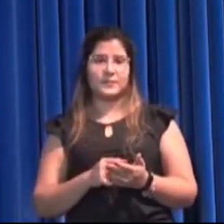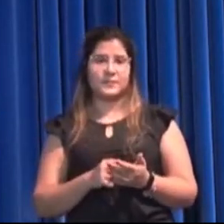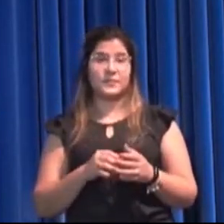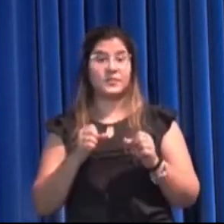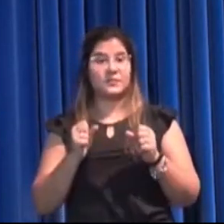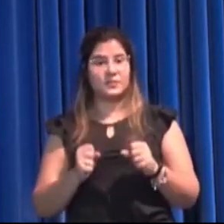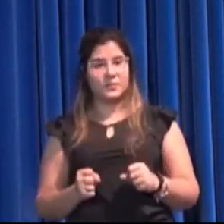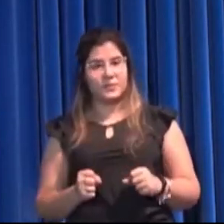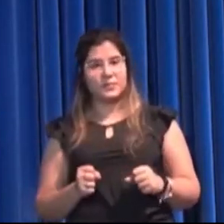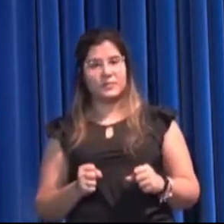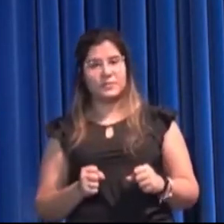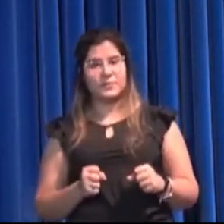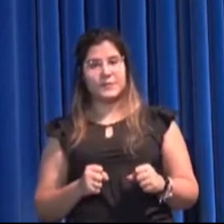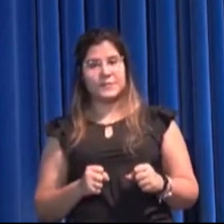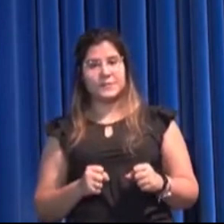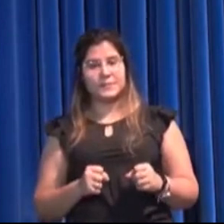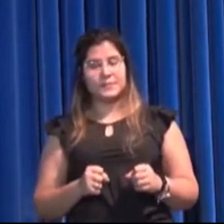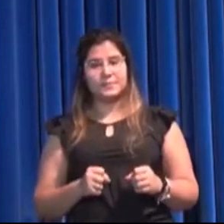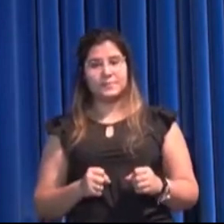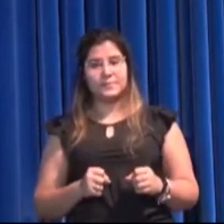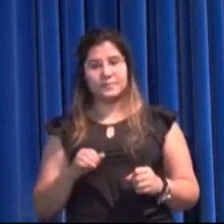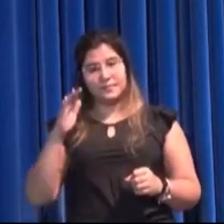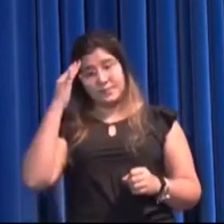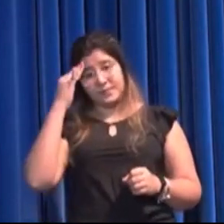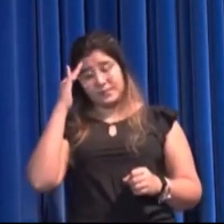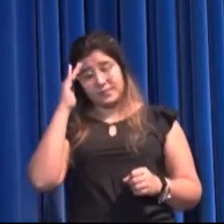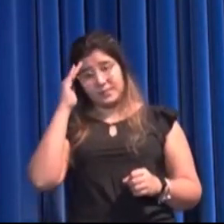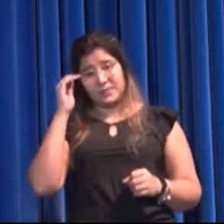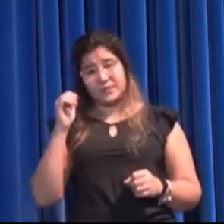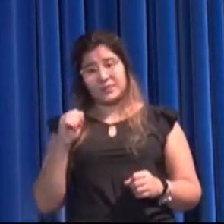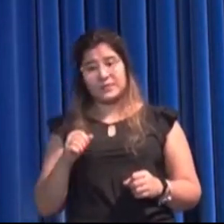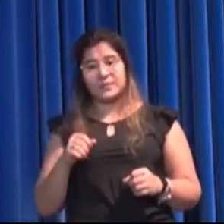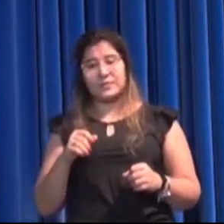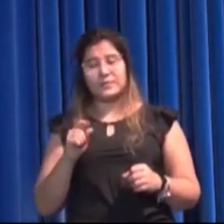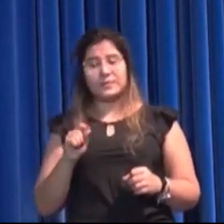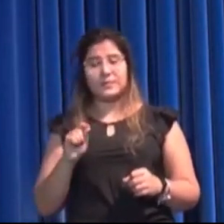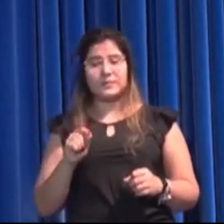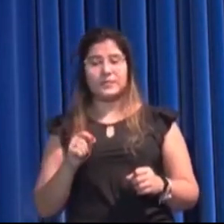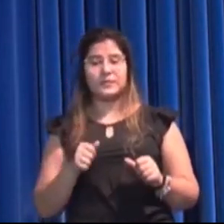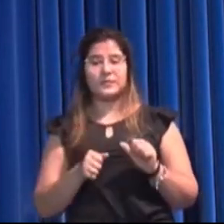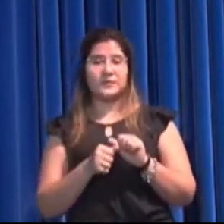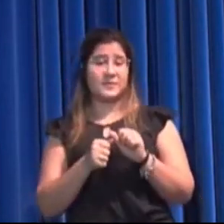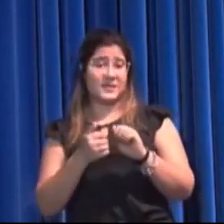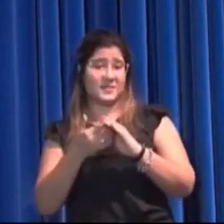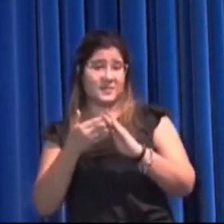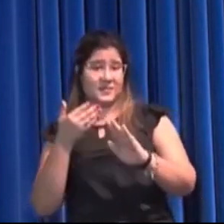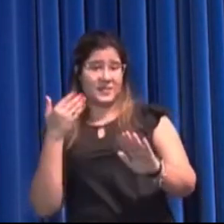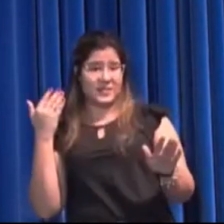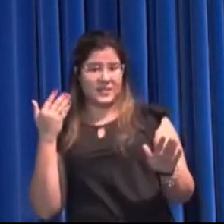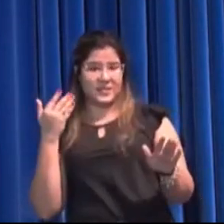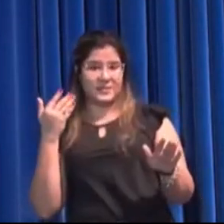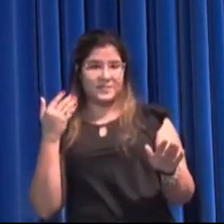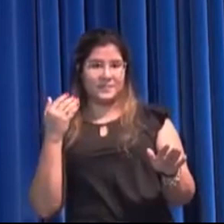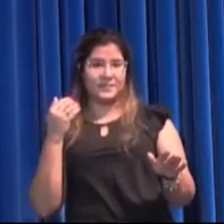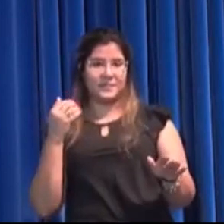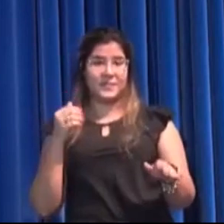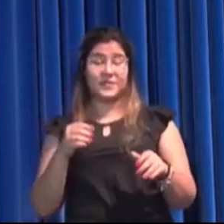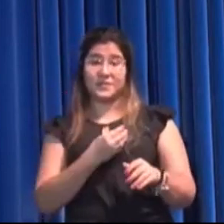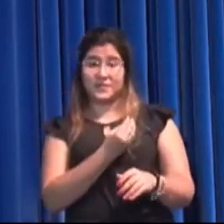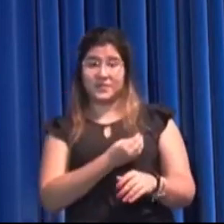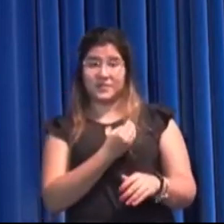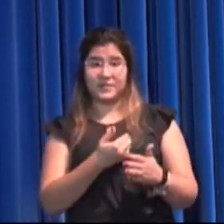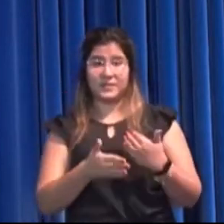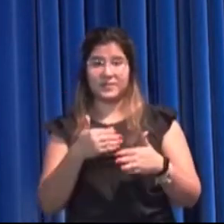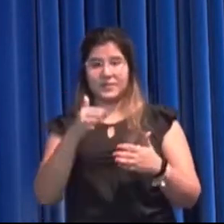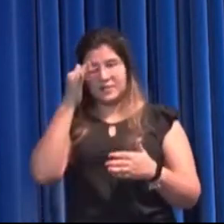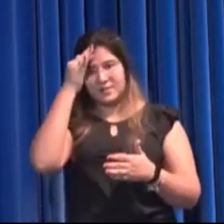discernir o que pode nos afastar dele. Viver pela fé é consequência da submissão e